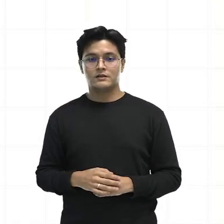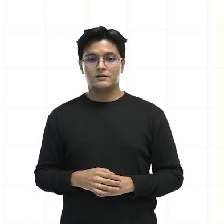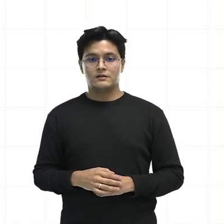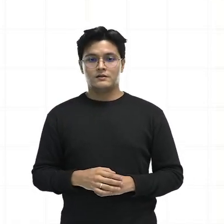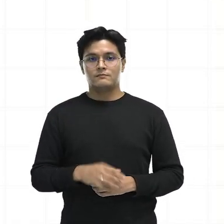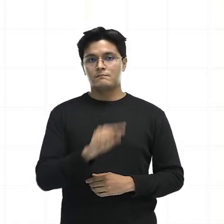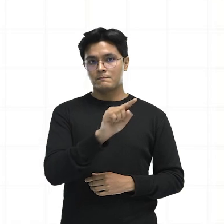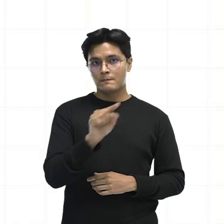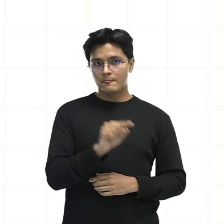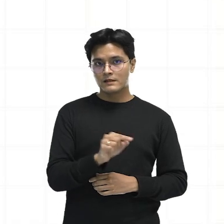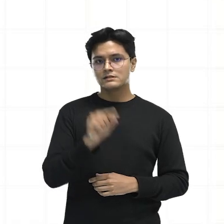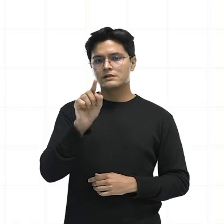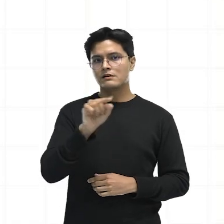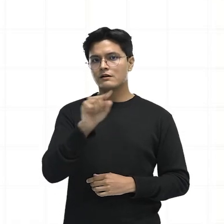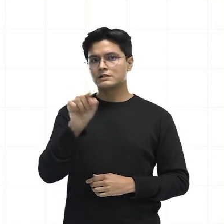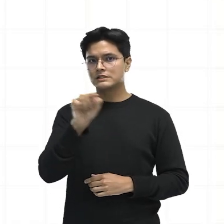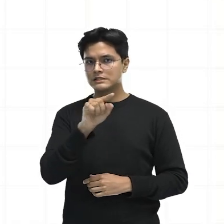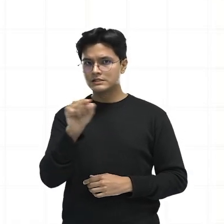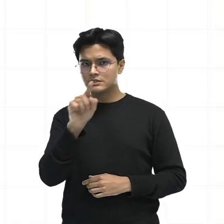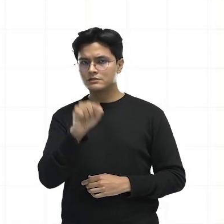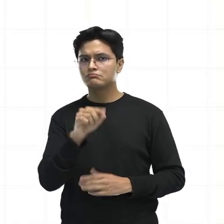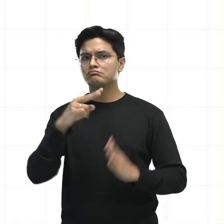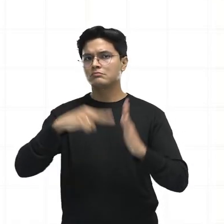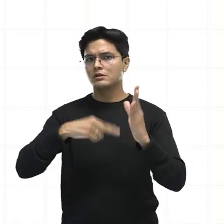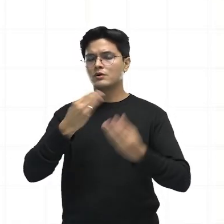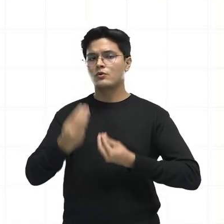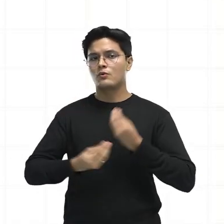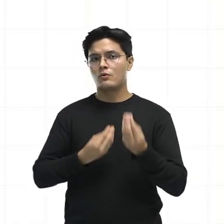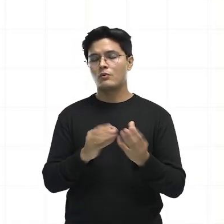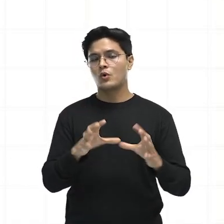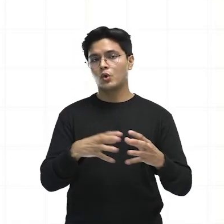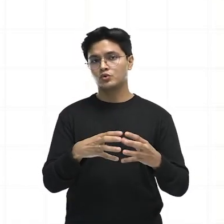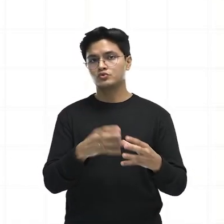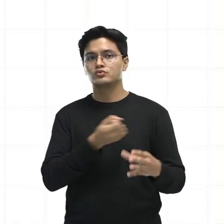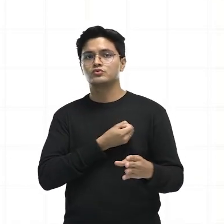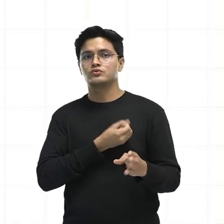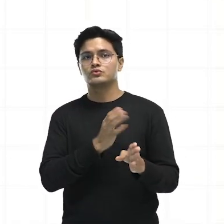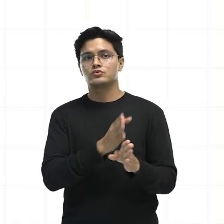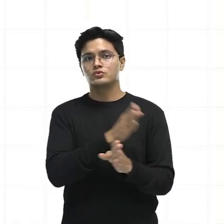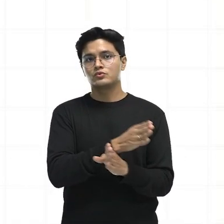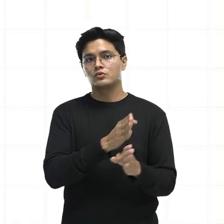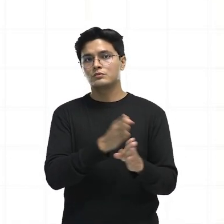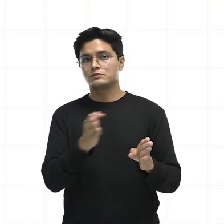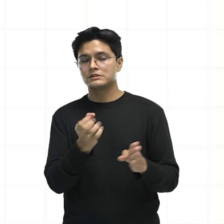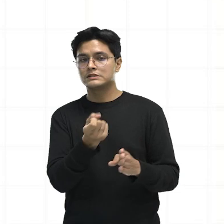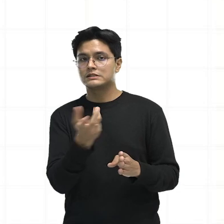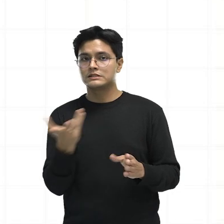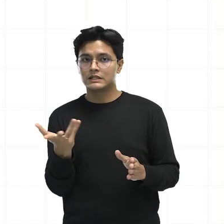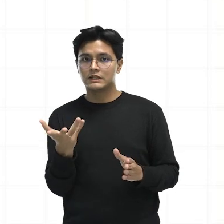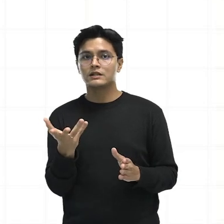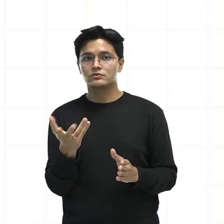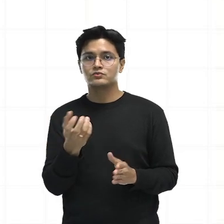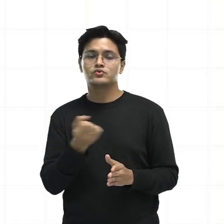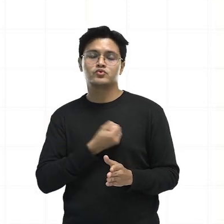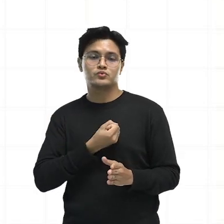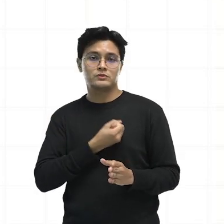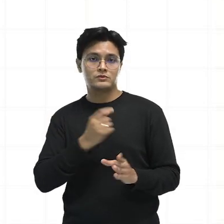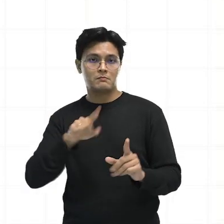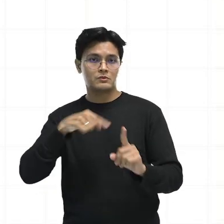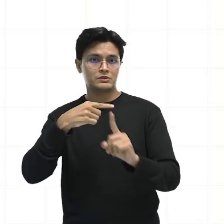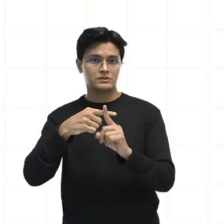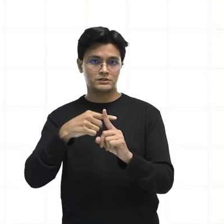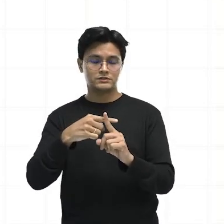já fizemos agora há pouco também, né? Lê-se conjunto dos números inteiros positivos, tá?